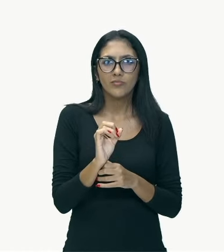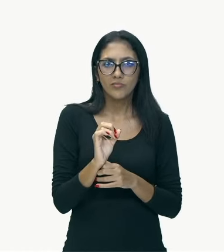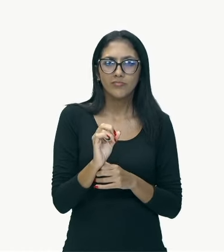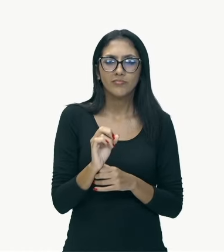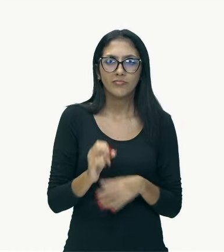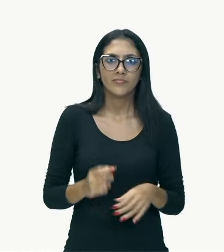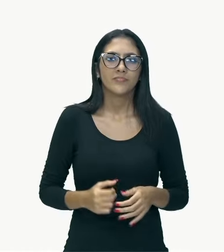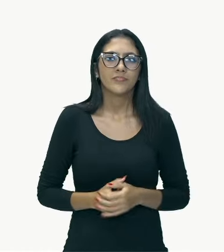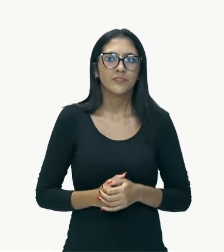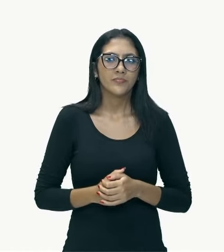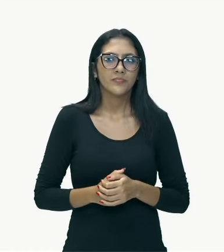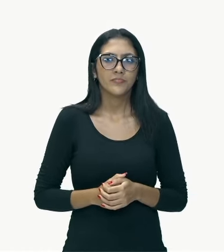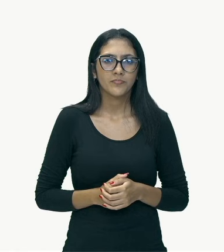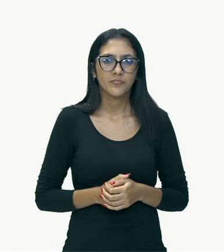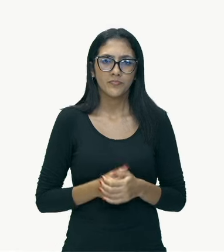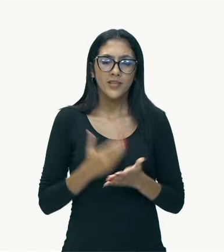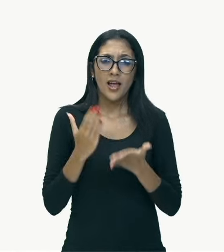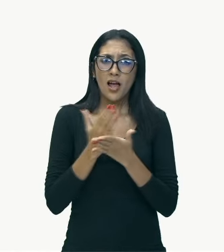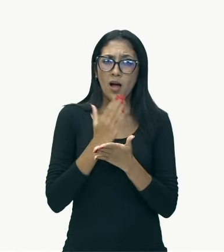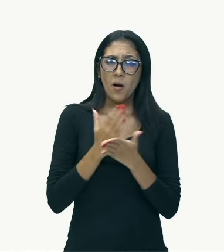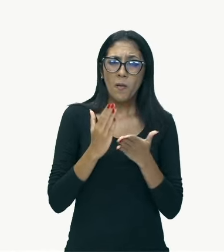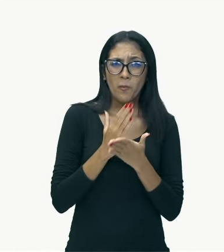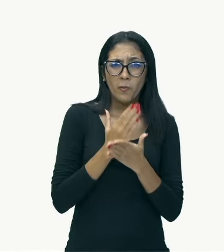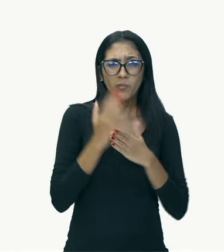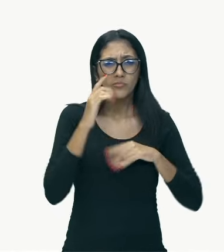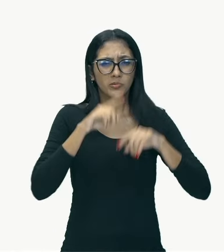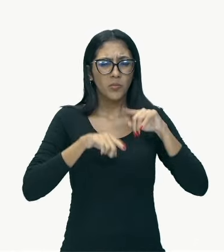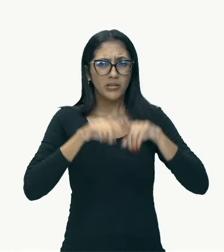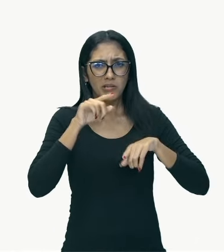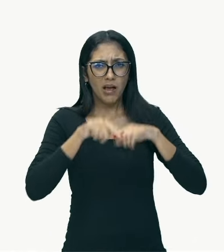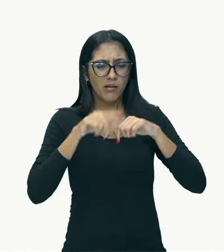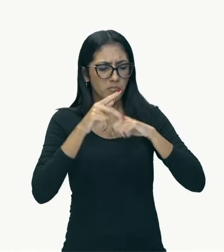aqui? Alguma das partículas